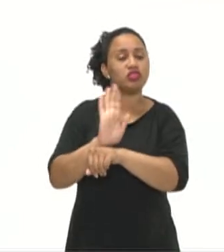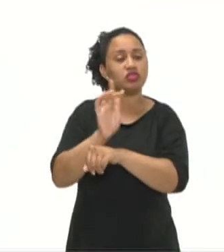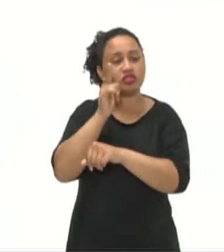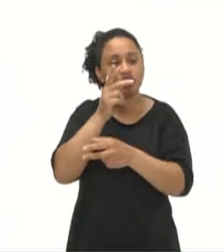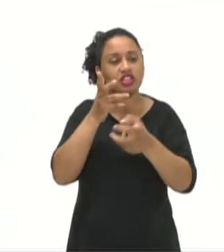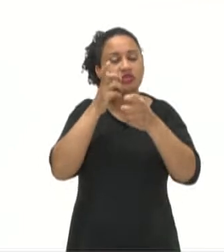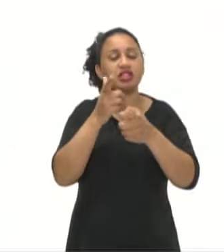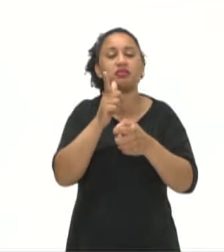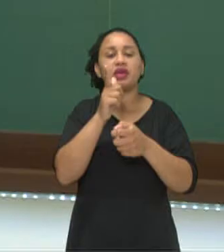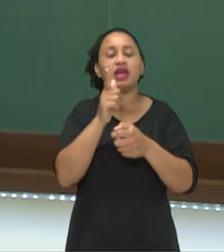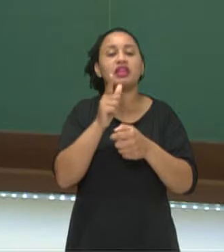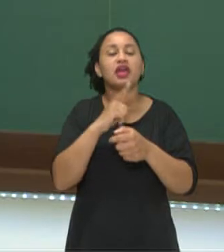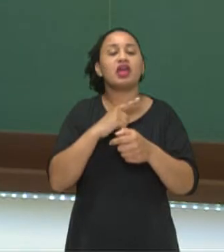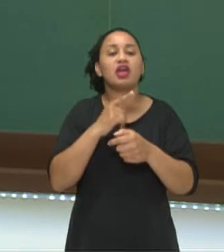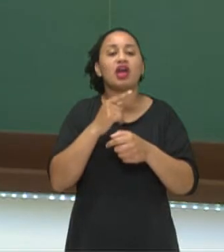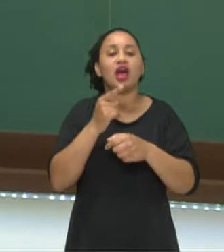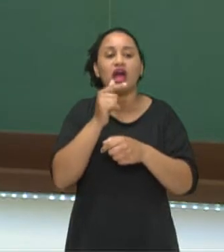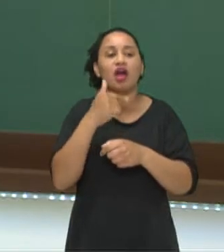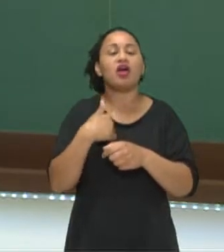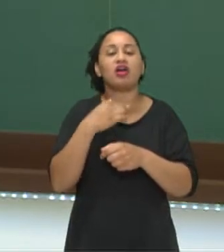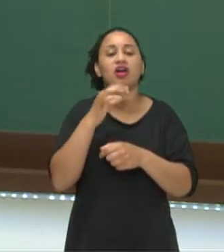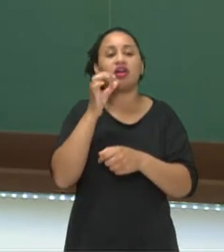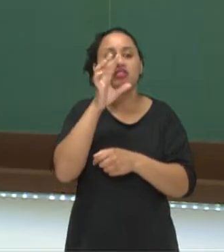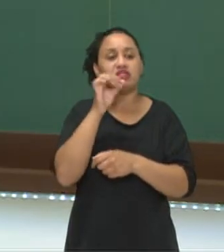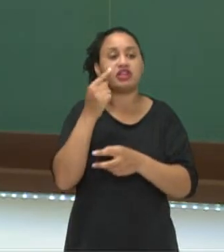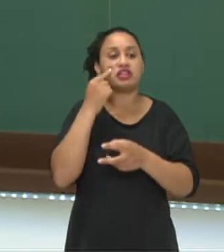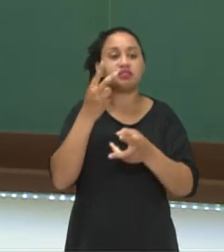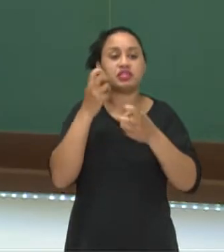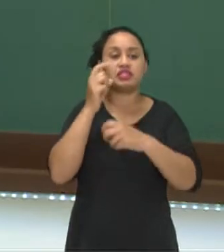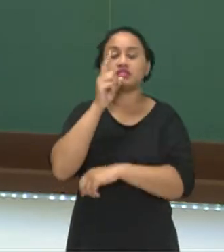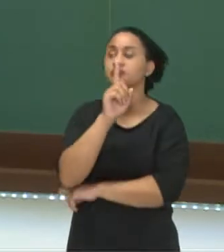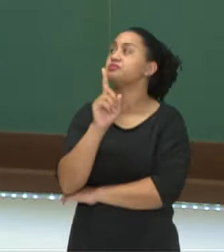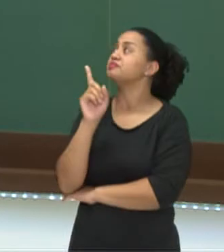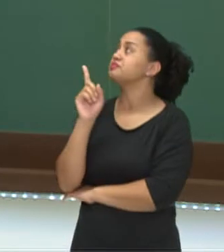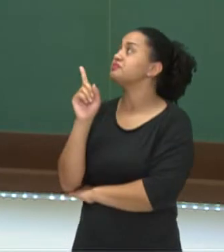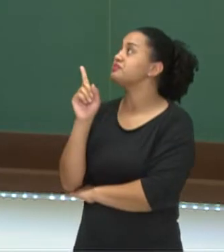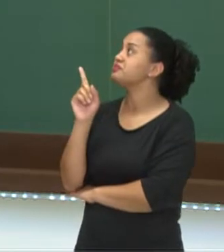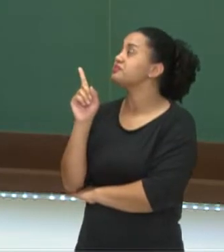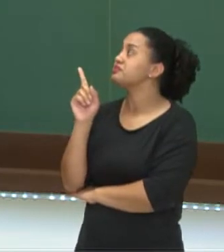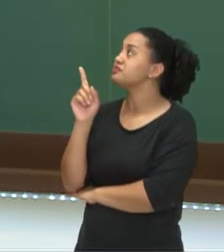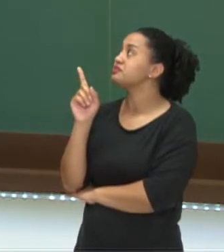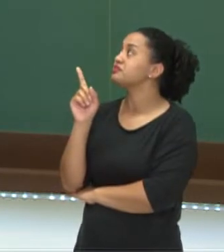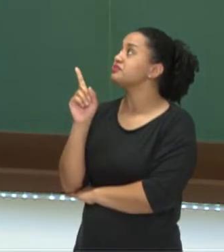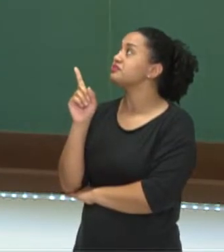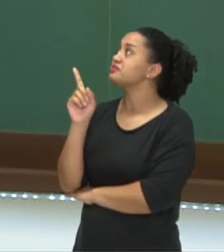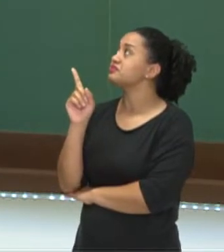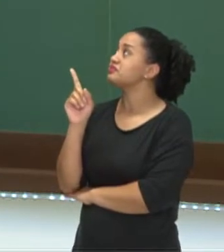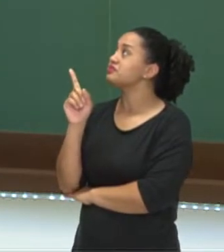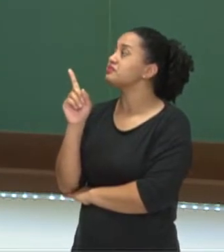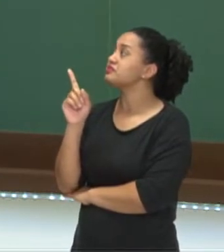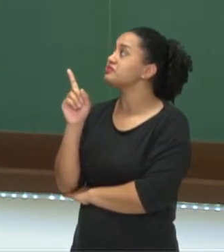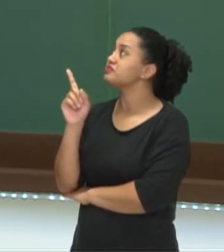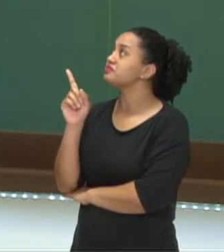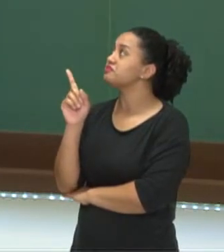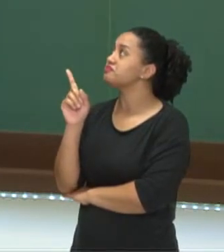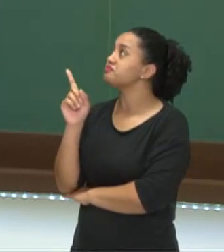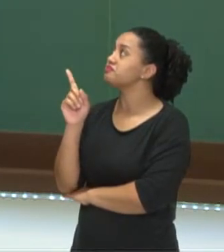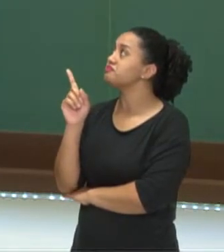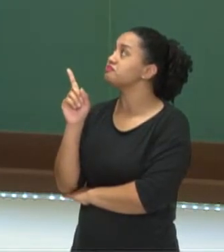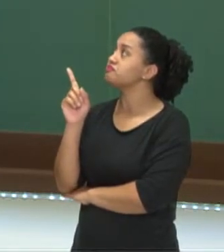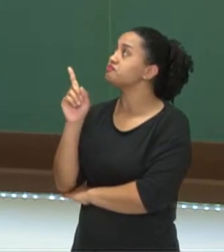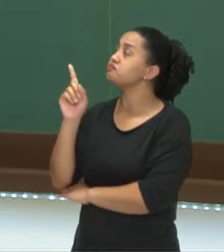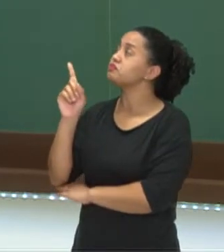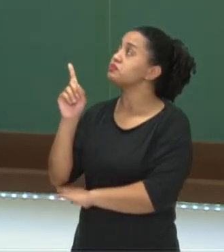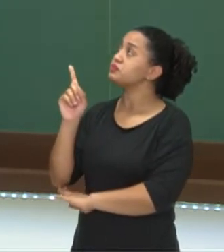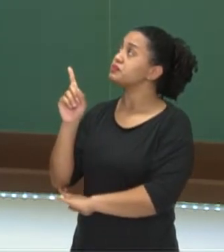percebam então que essa esponja, ela absorveu essa água, entrou pelos poros e está saindo ali pelo